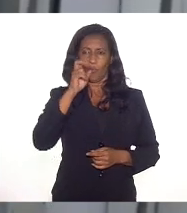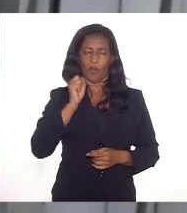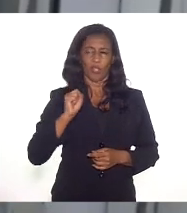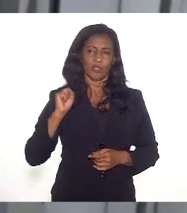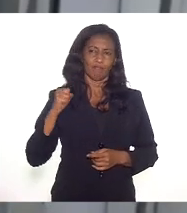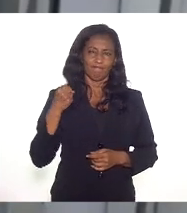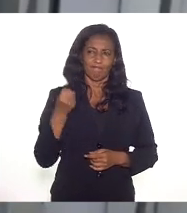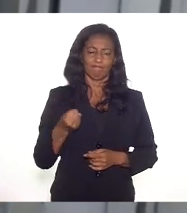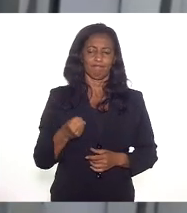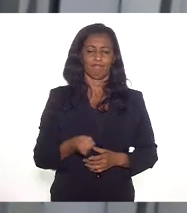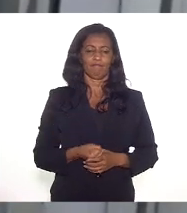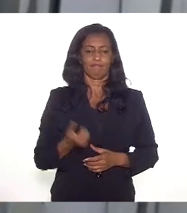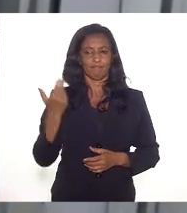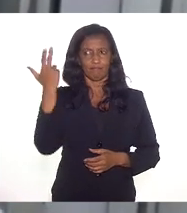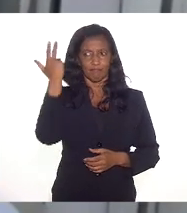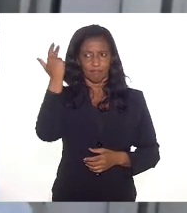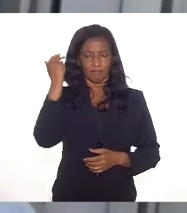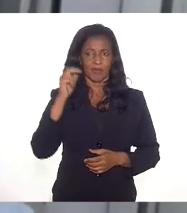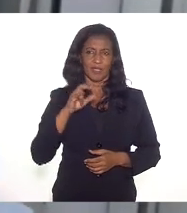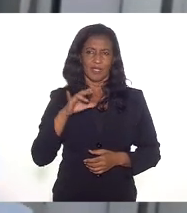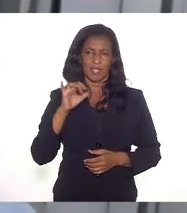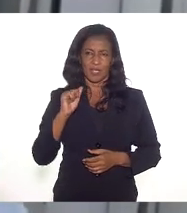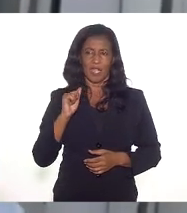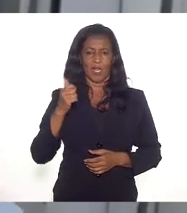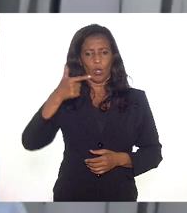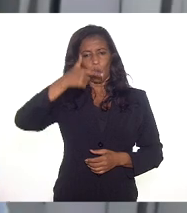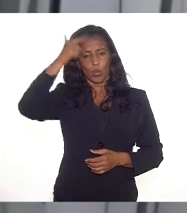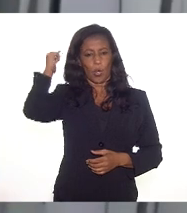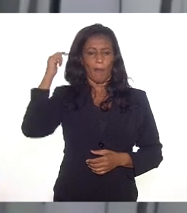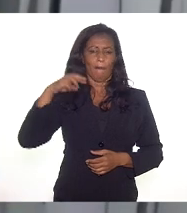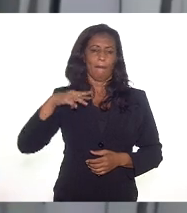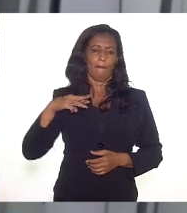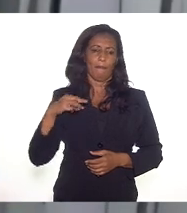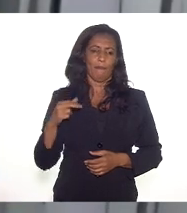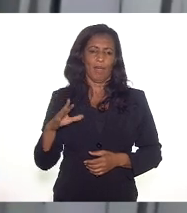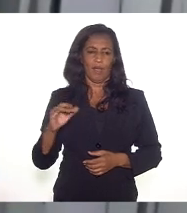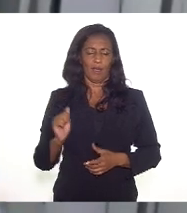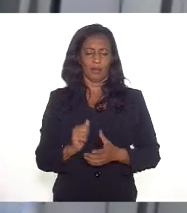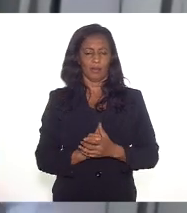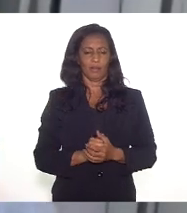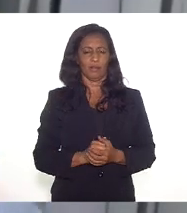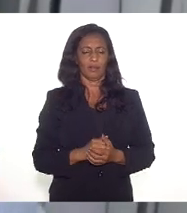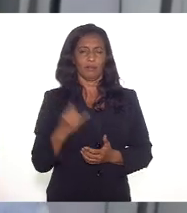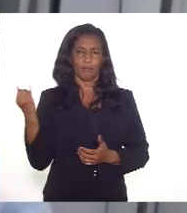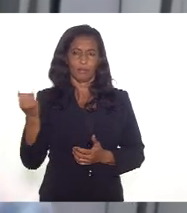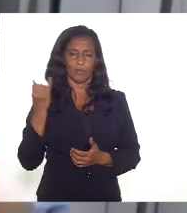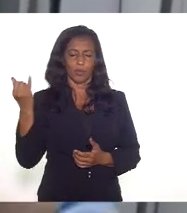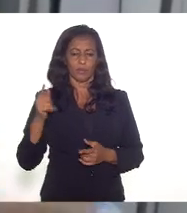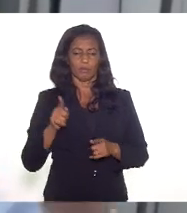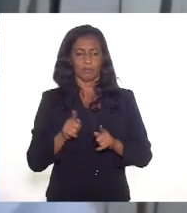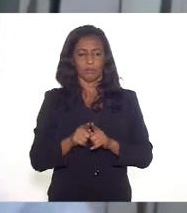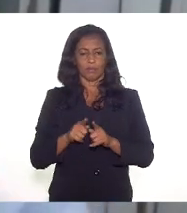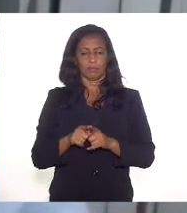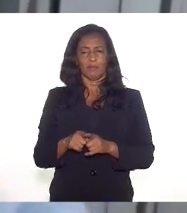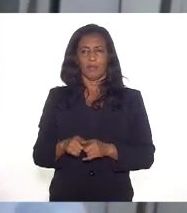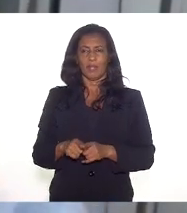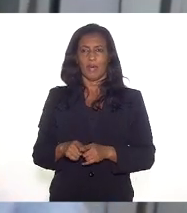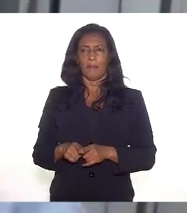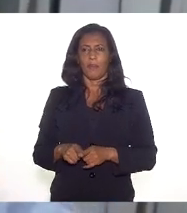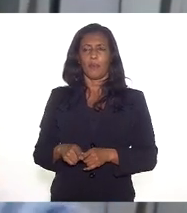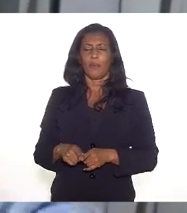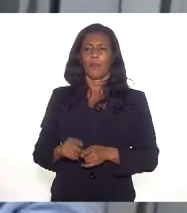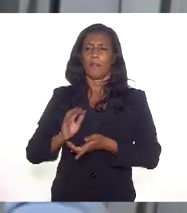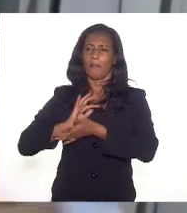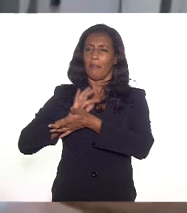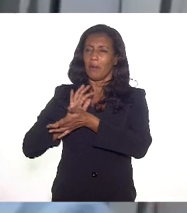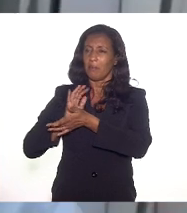simbolismo, deputado Eliomar, deputada Célia, deputado Luiz Paulo, deputada Marta Rocha, que muito importante para a quebra dos preconceitos,